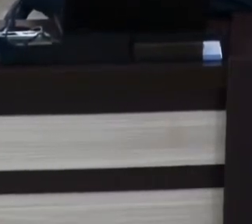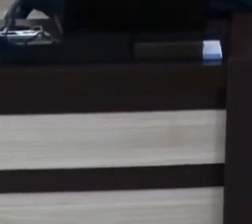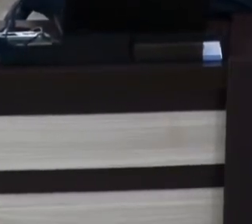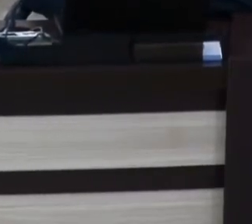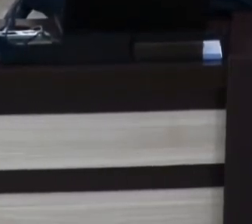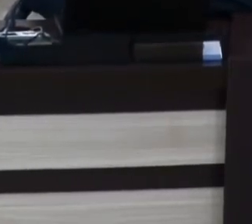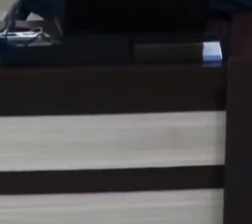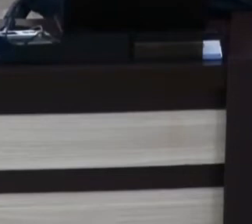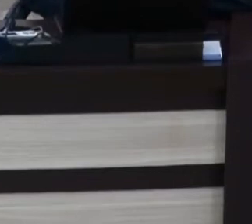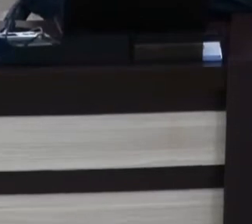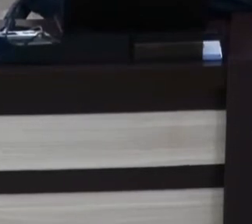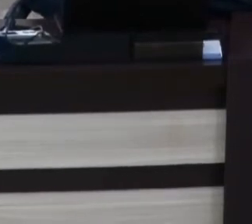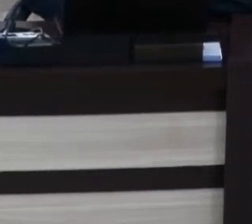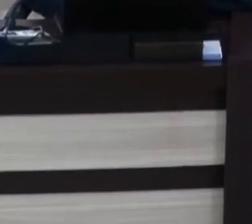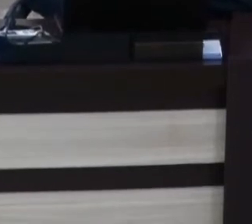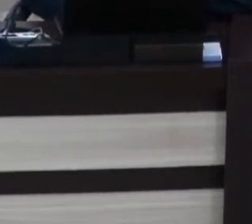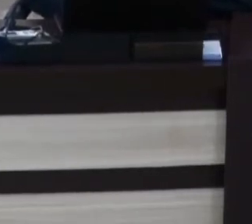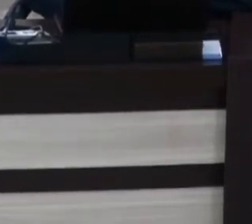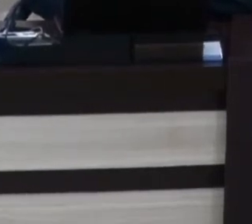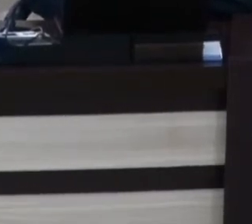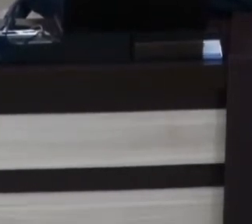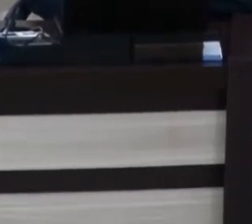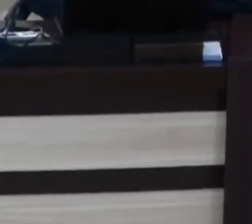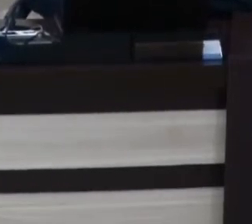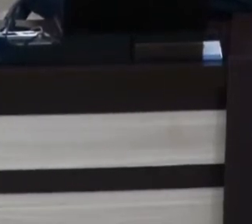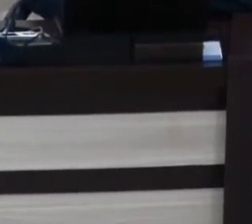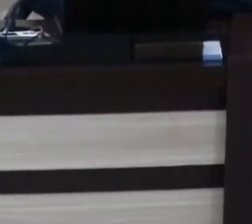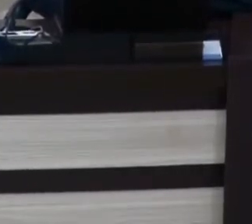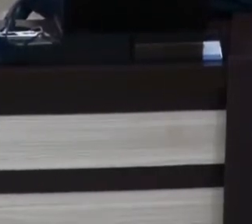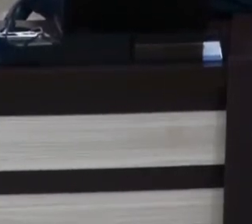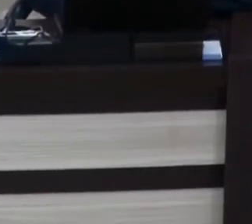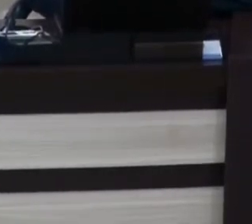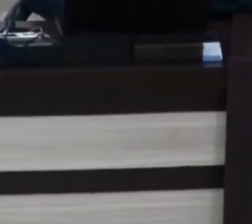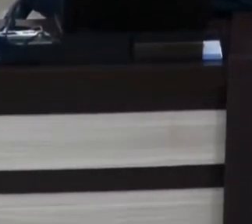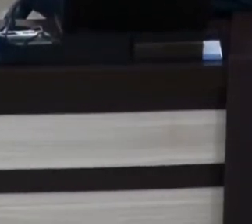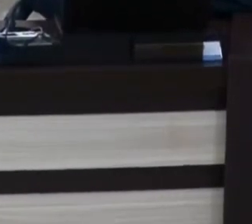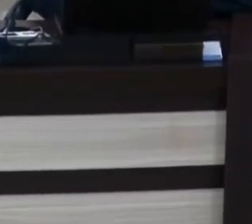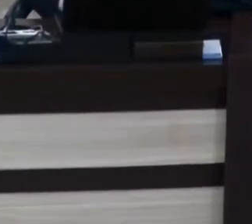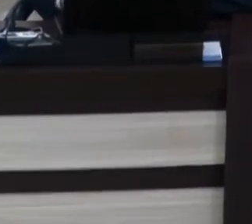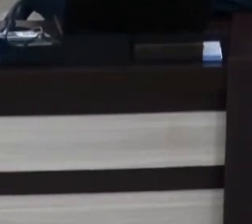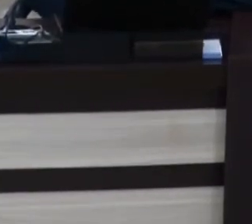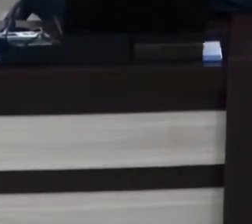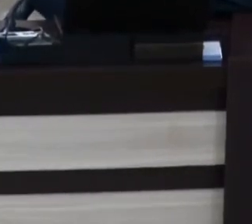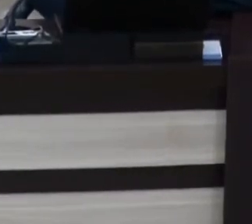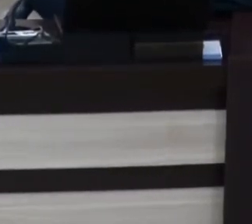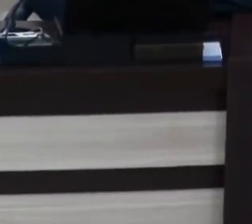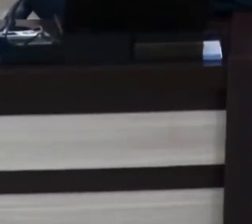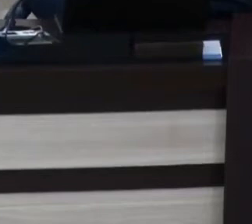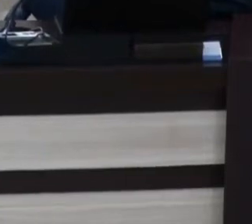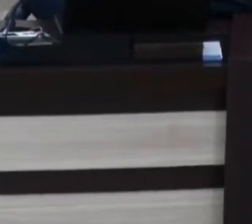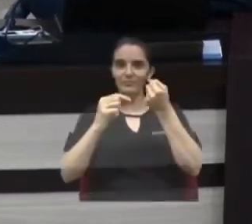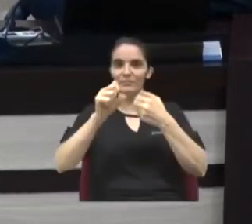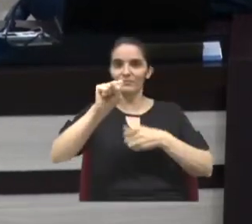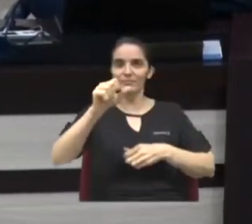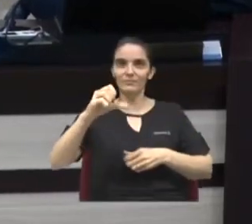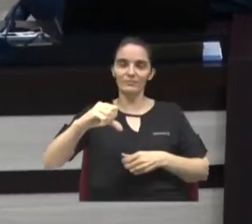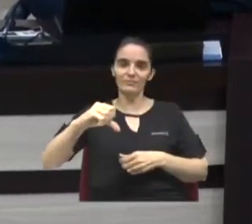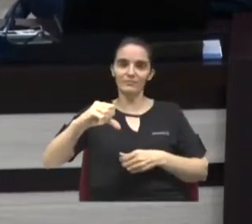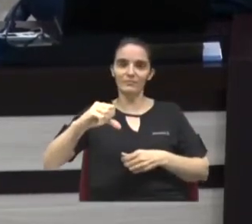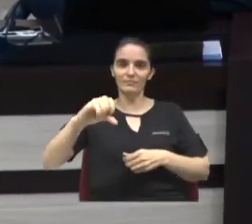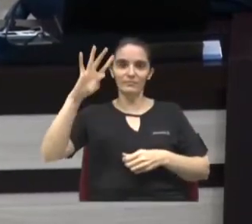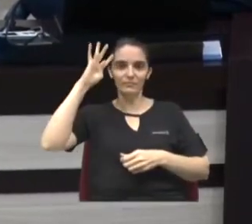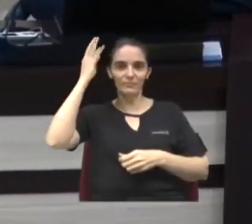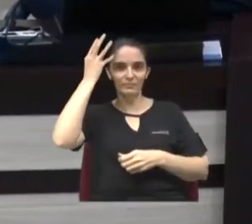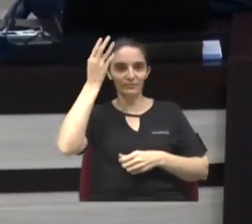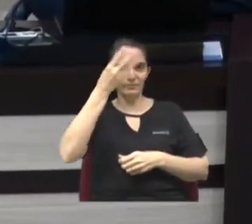nova redação ao caput do artigo 89 e revoga o inciso 6º do parágrafo 1º do artigo 89 da